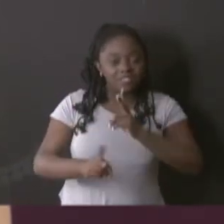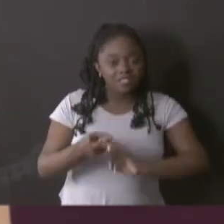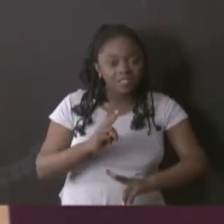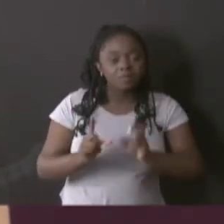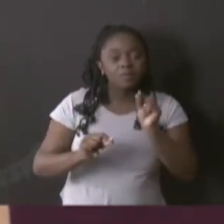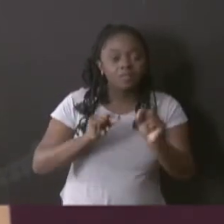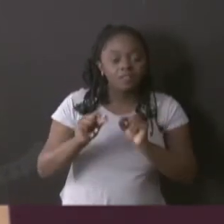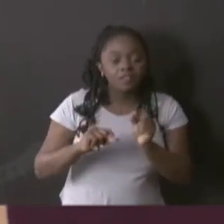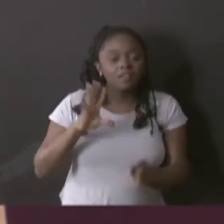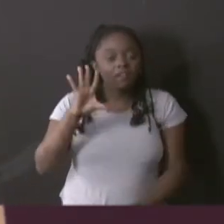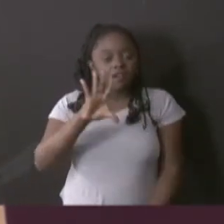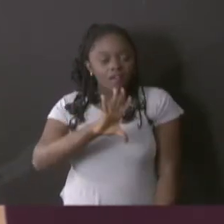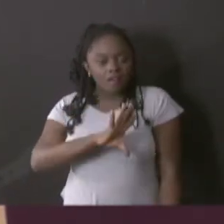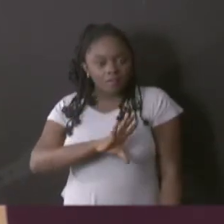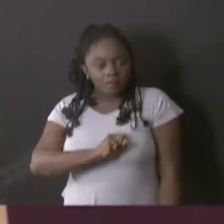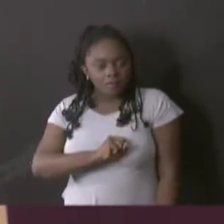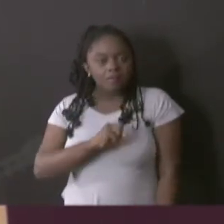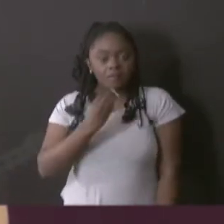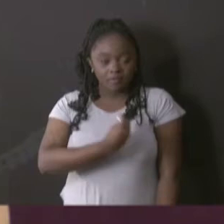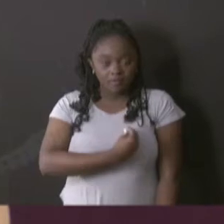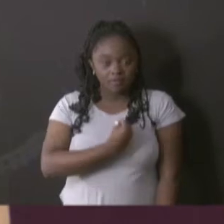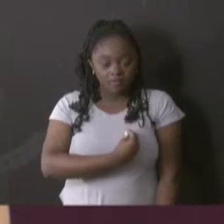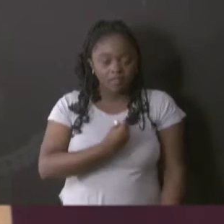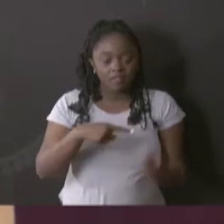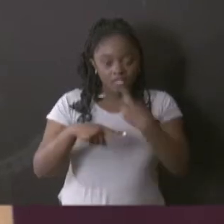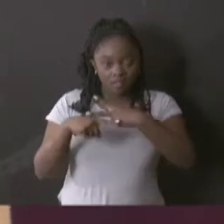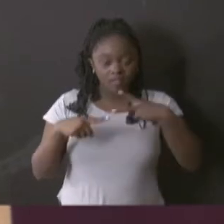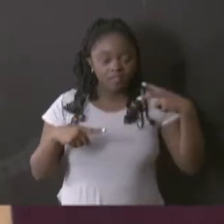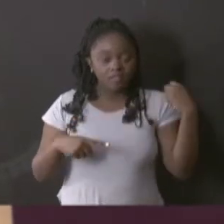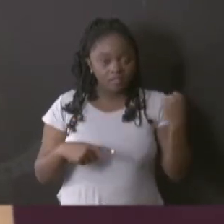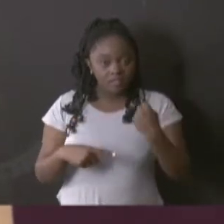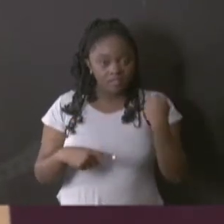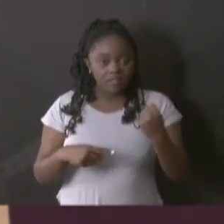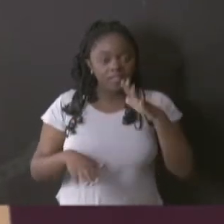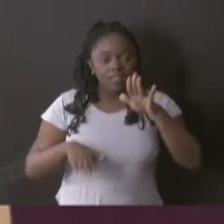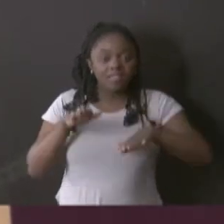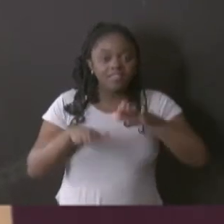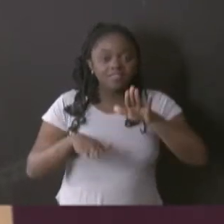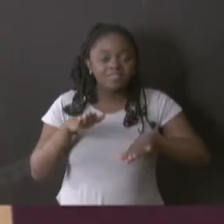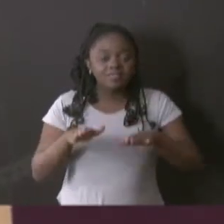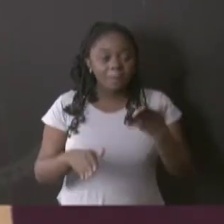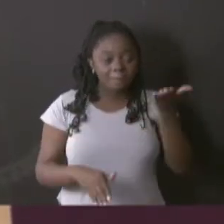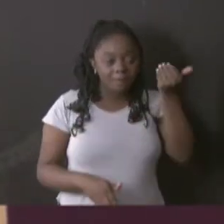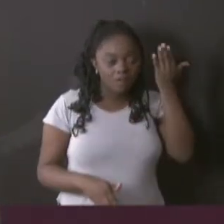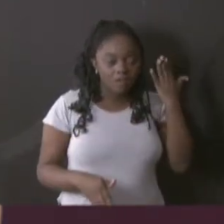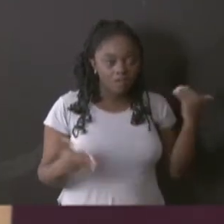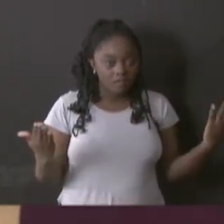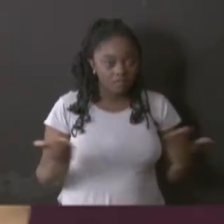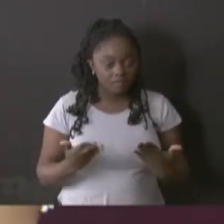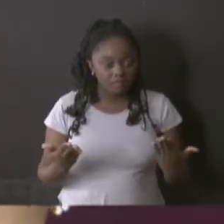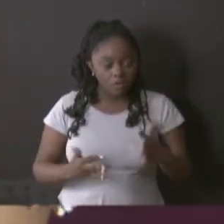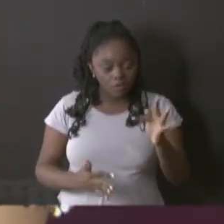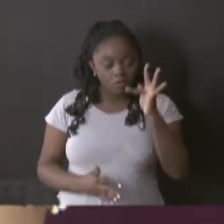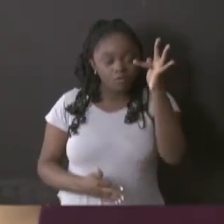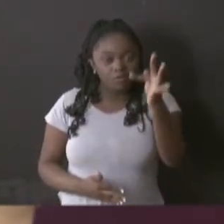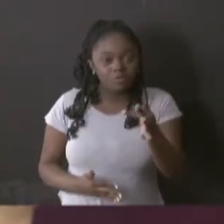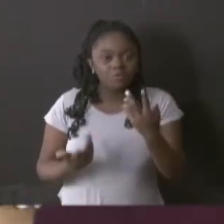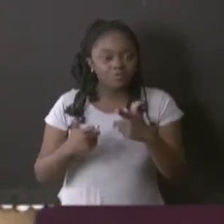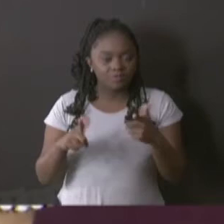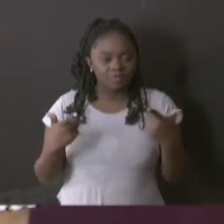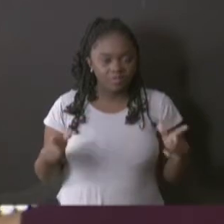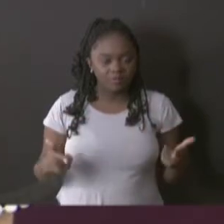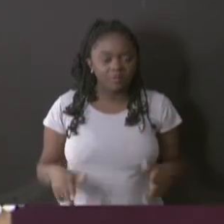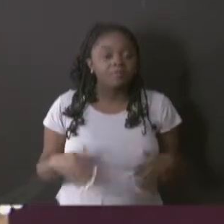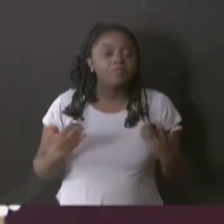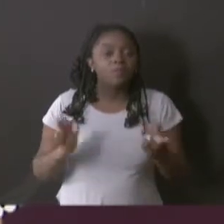amar, viver, vencer. E muitas vezes não tem passado, presente e futuro. Quando ele vai escrever um texto, quando o